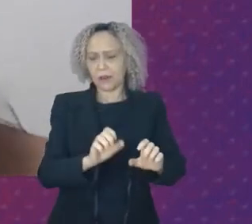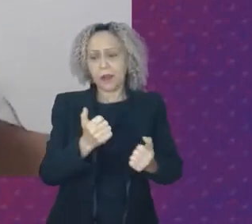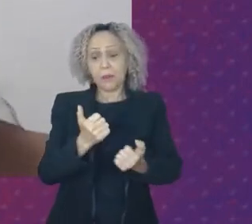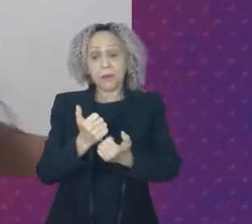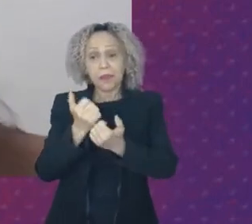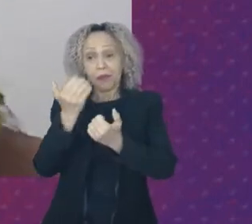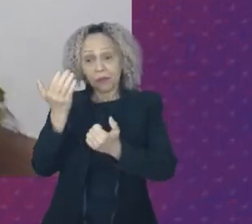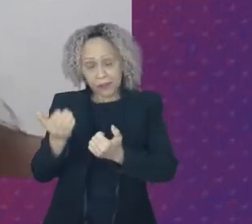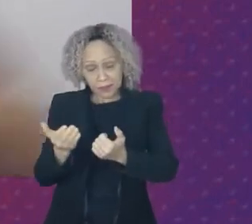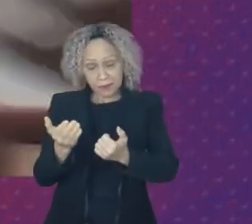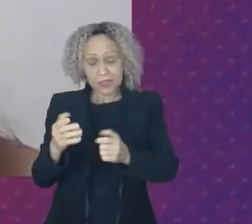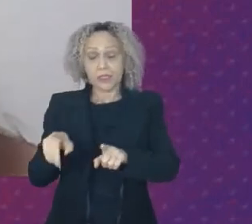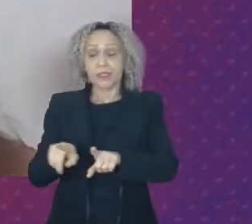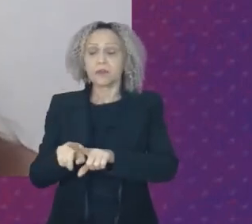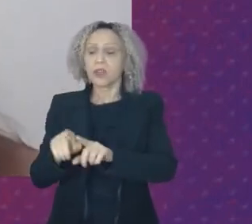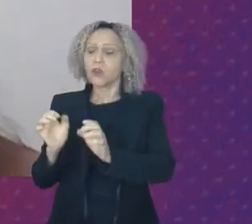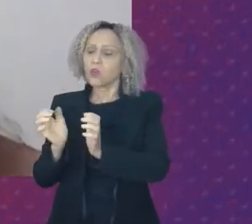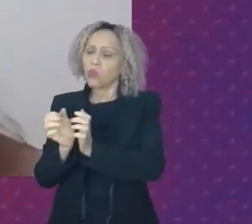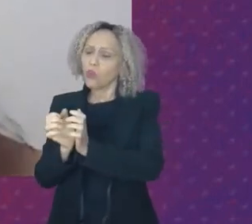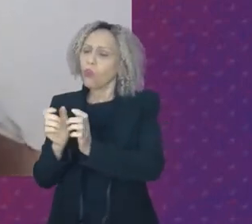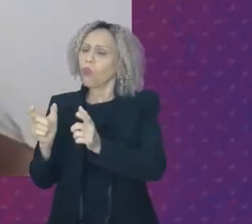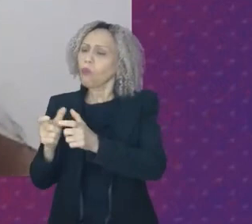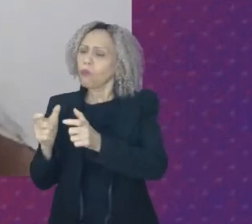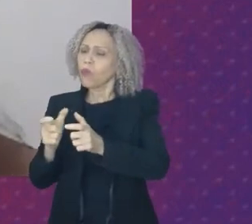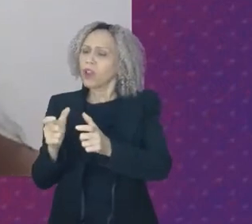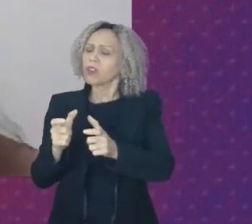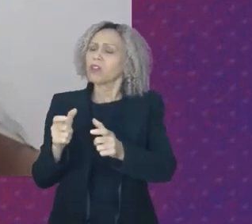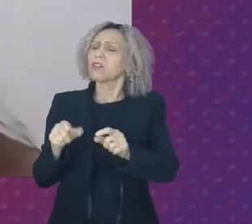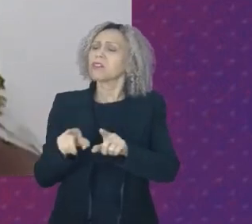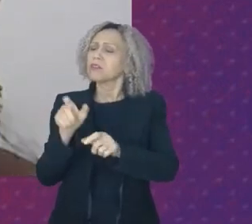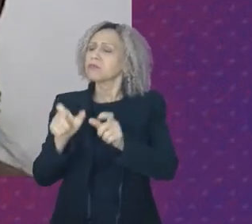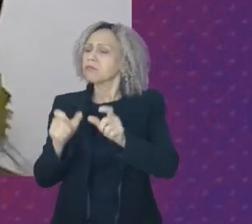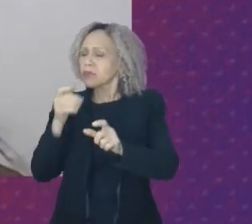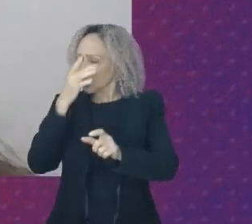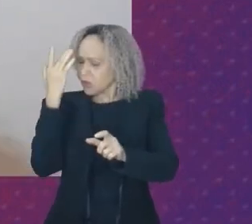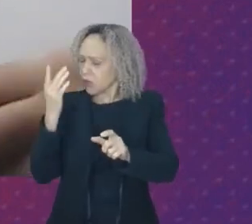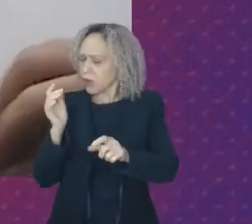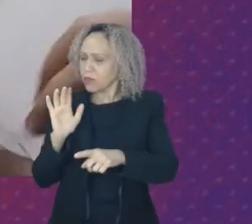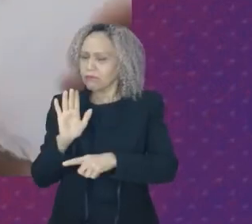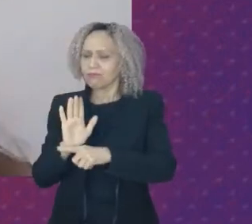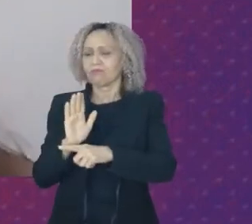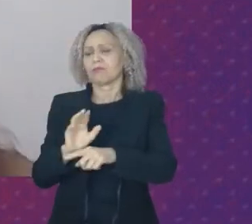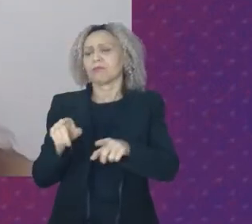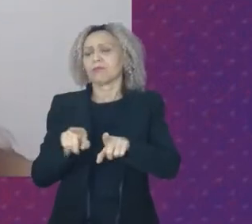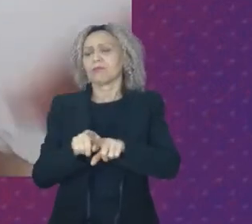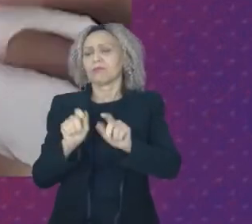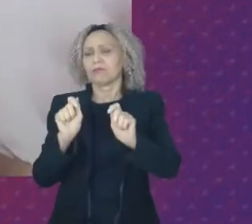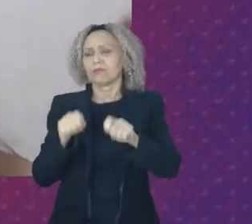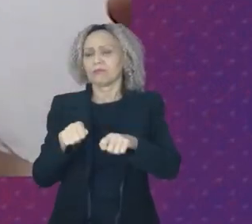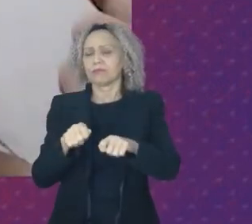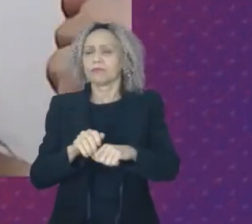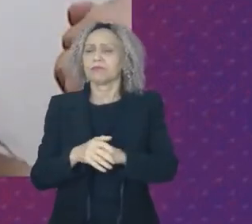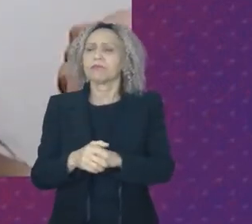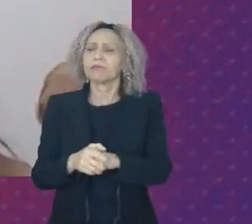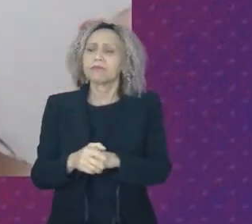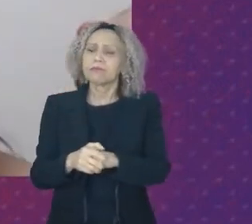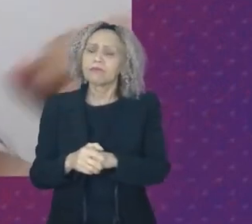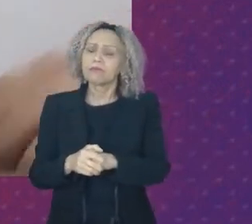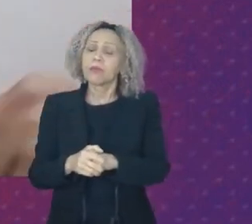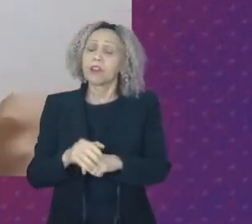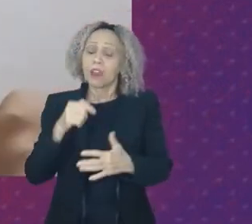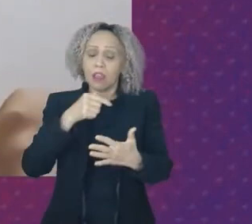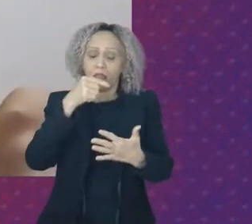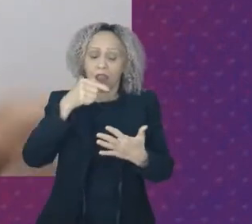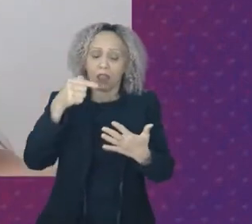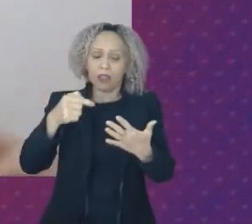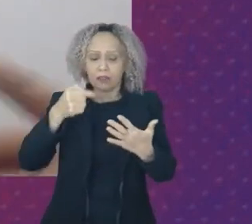de virtualizar, né, a campanha eleitoral. Então, as pessoas que você vai